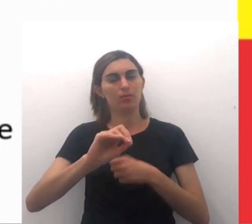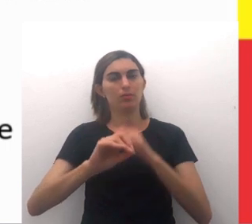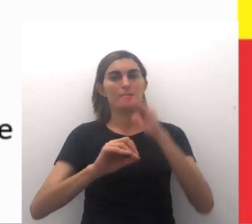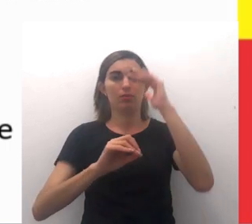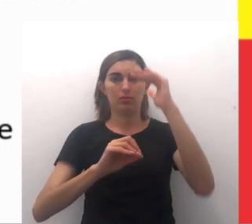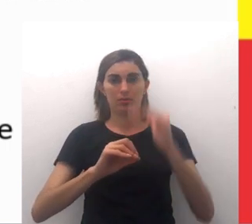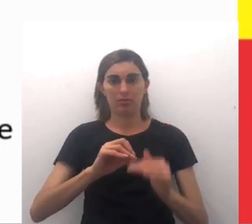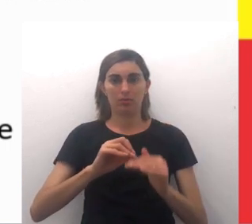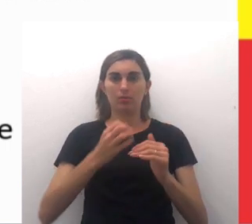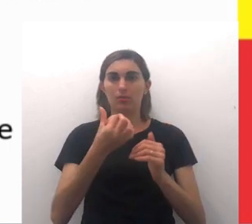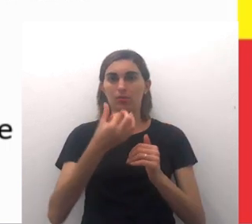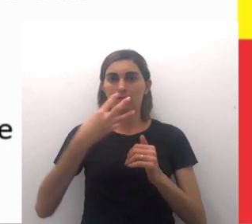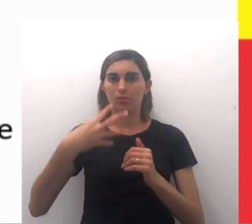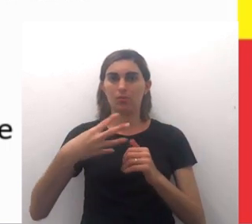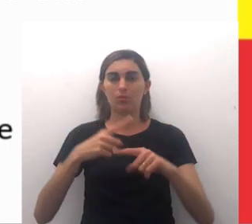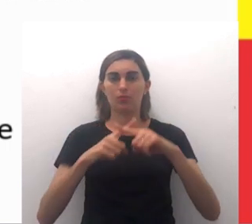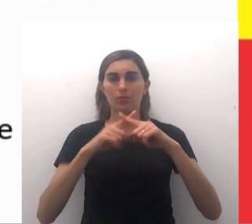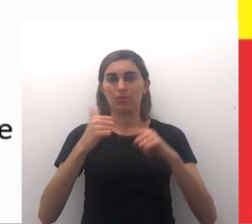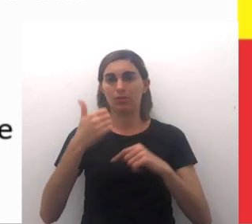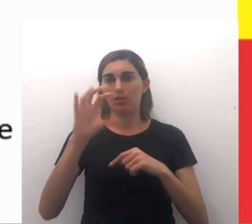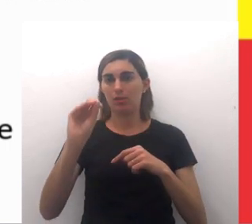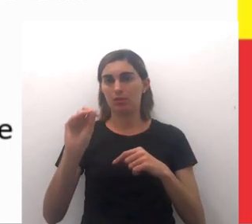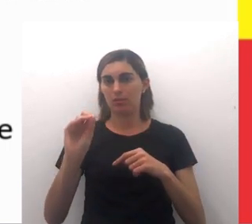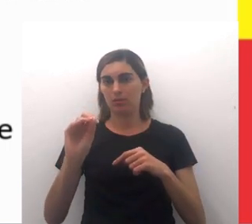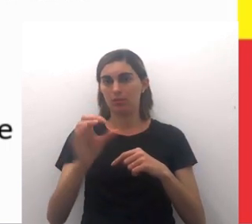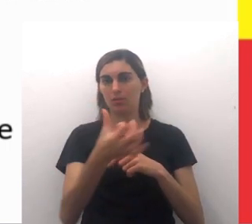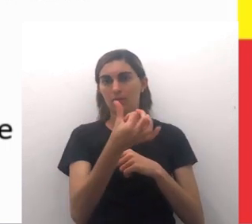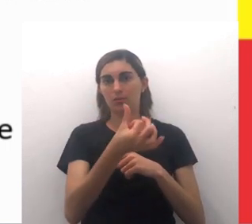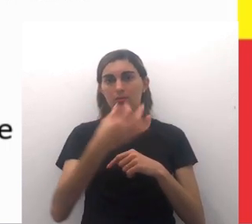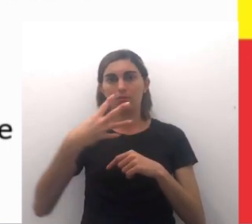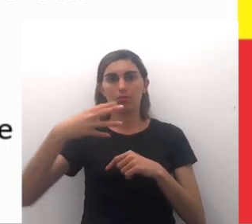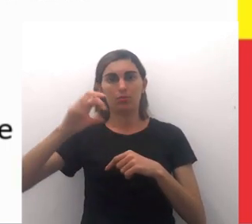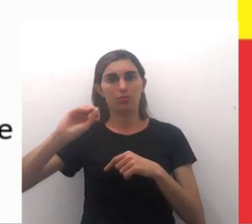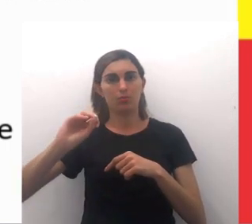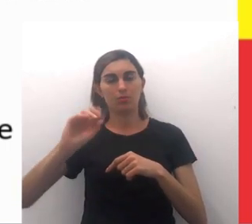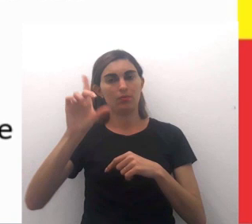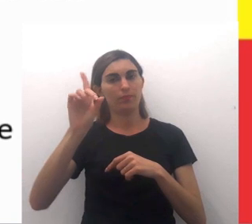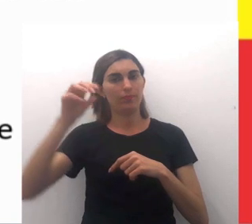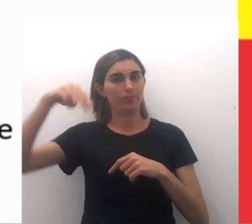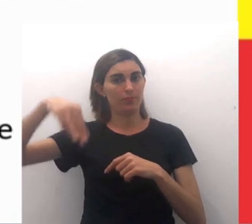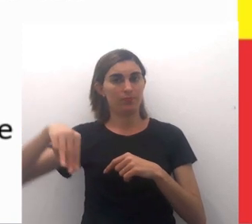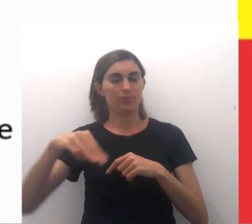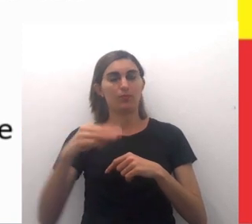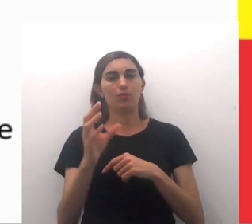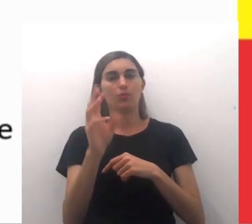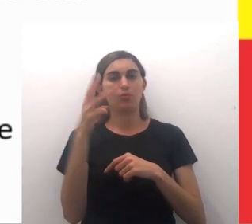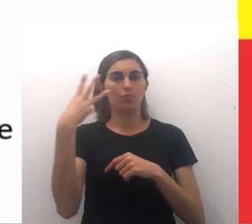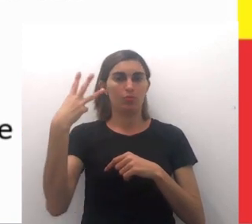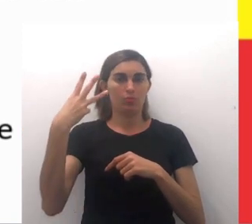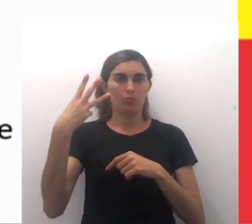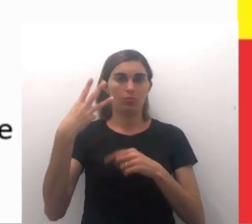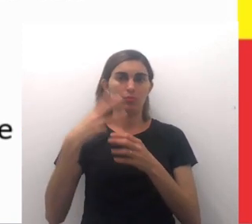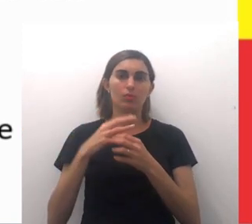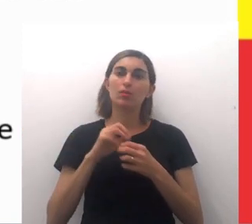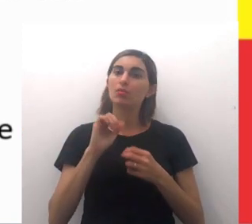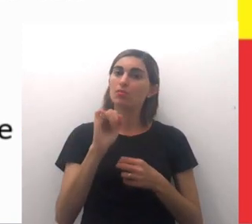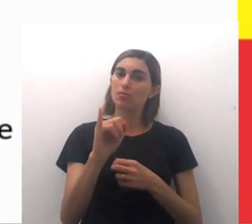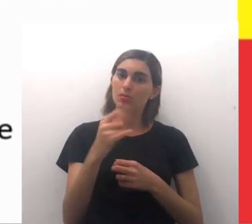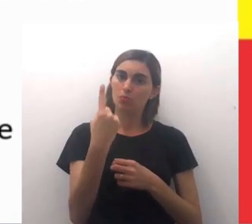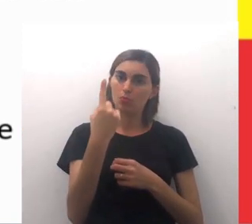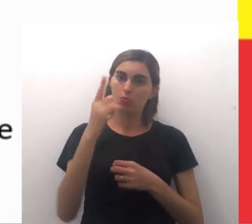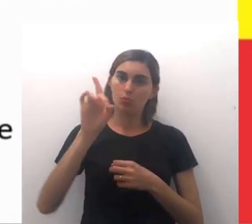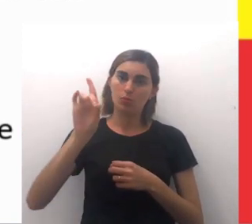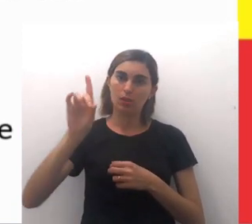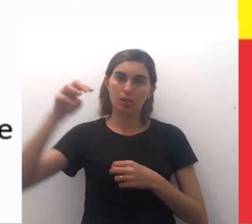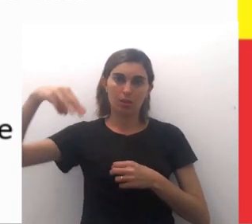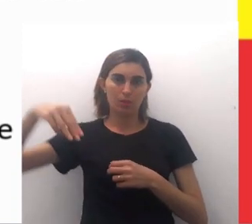em cima. Então, 64 vezes 10, 640 decímetro cúbico. Se